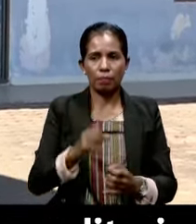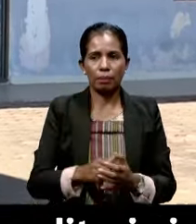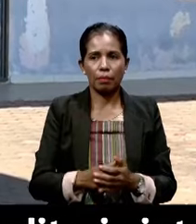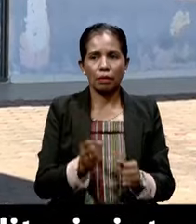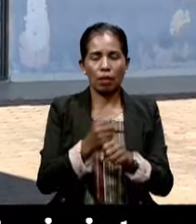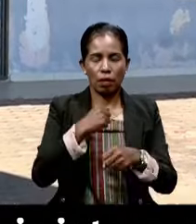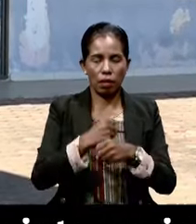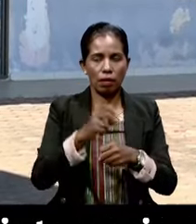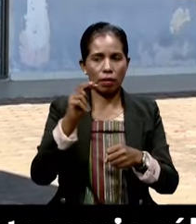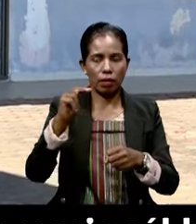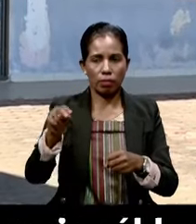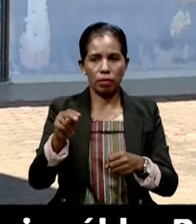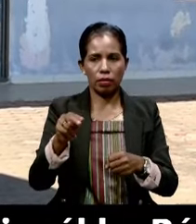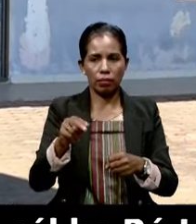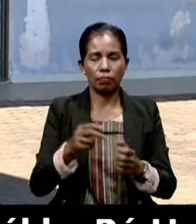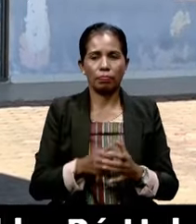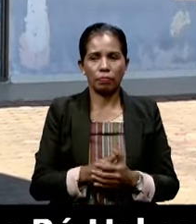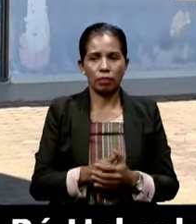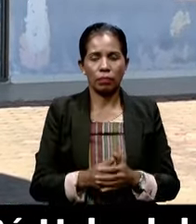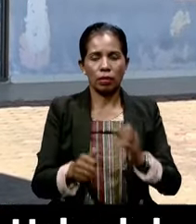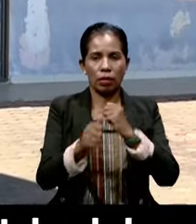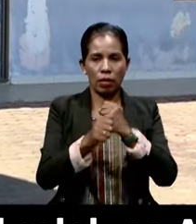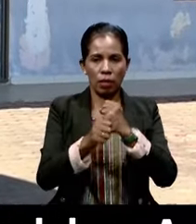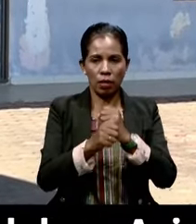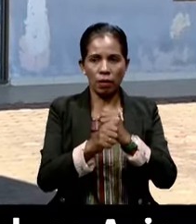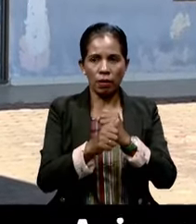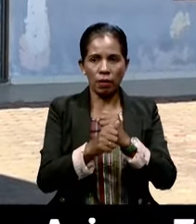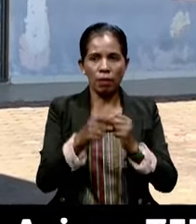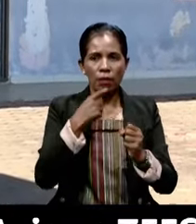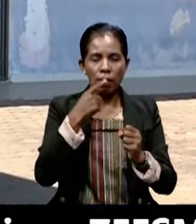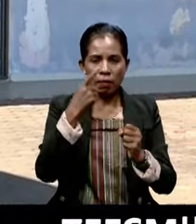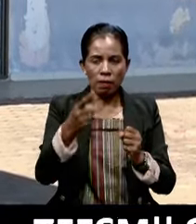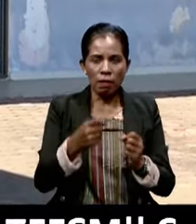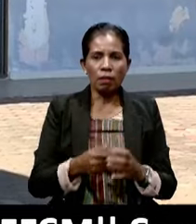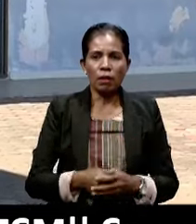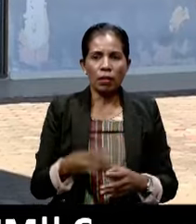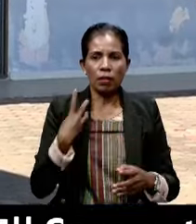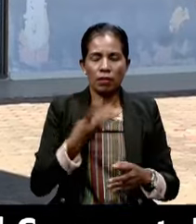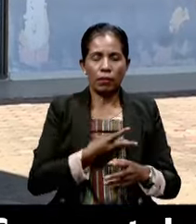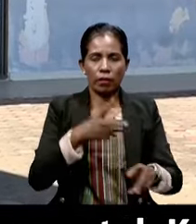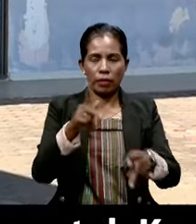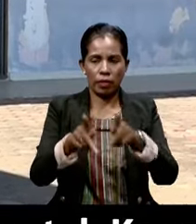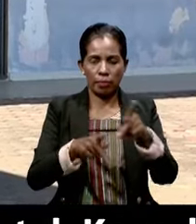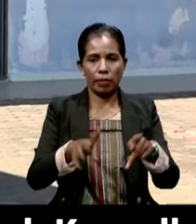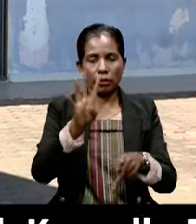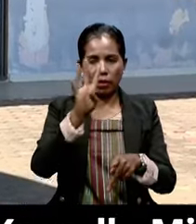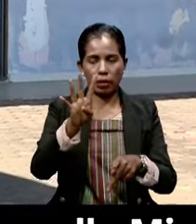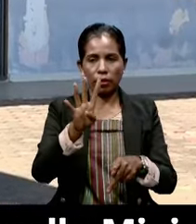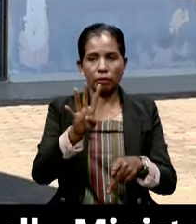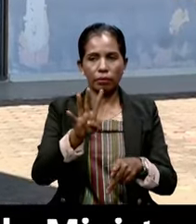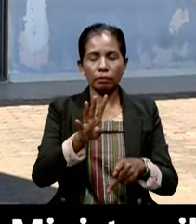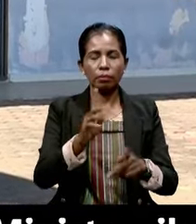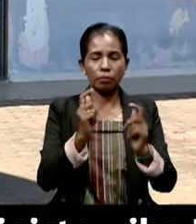halo ini intervensão no ação deve maka consegue detecta e tem cidadão na enhat deve maka